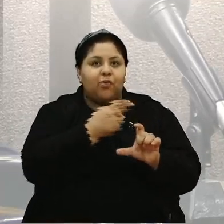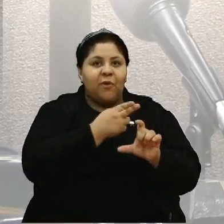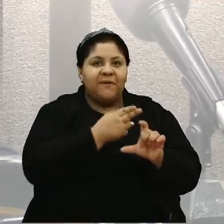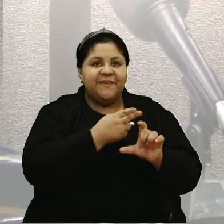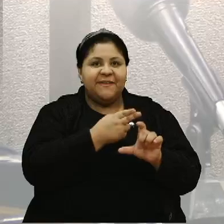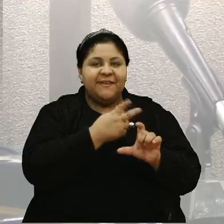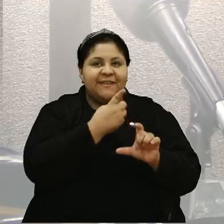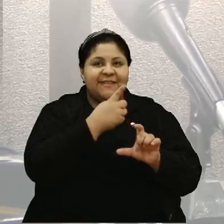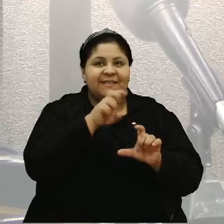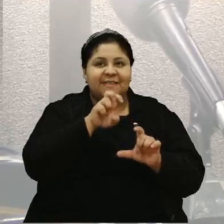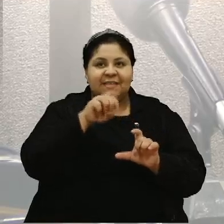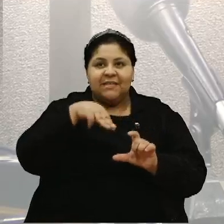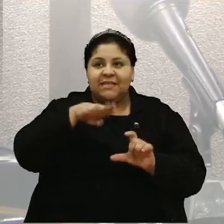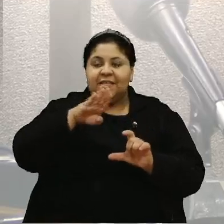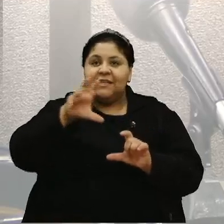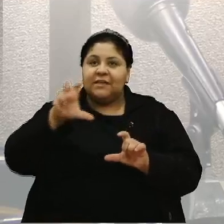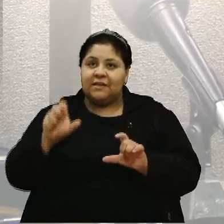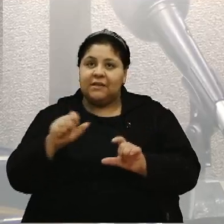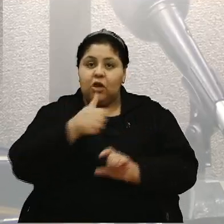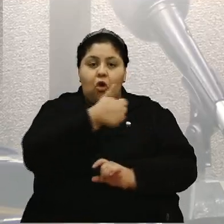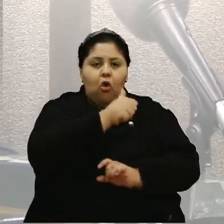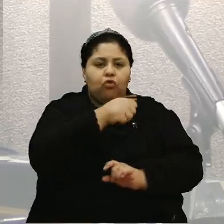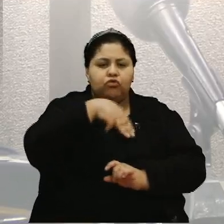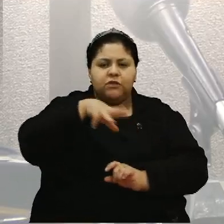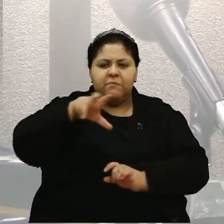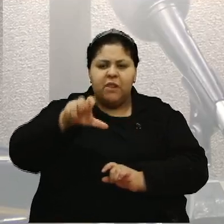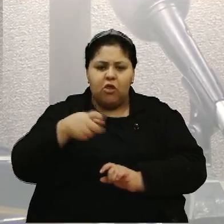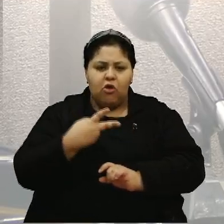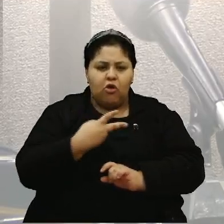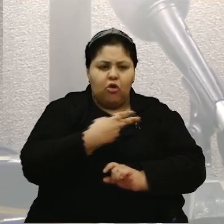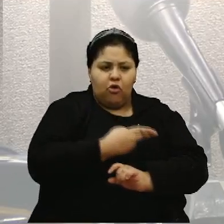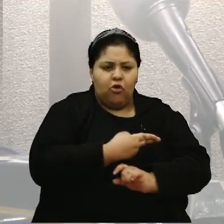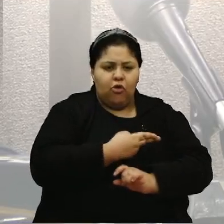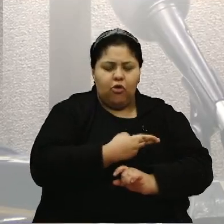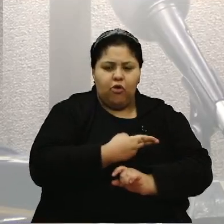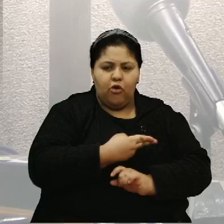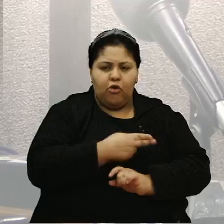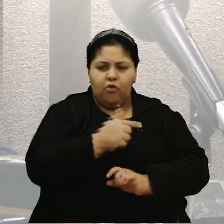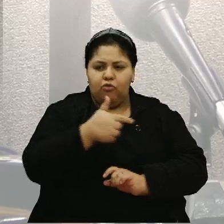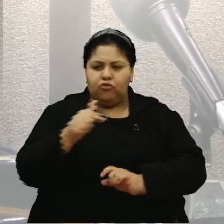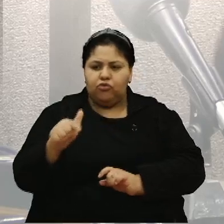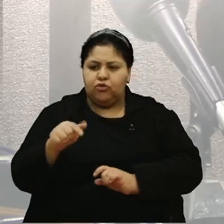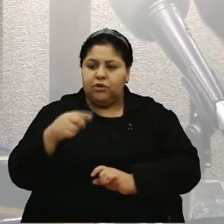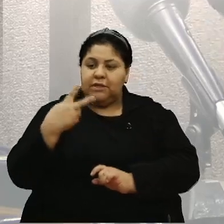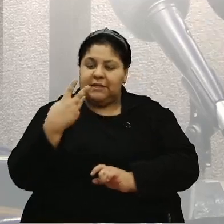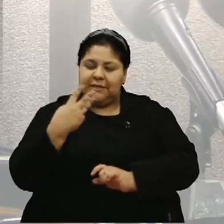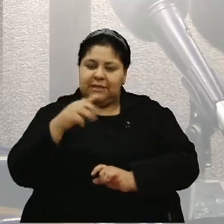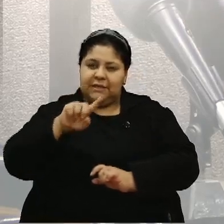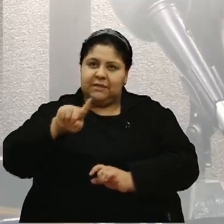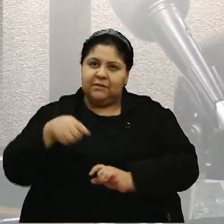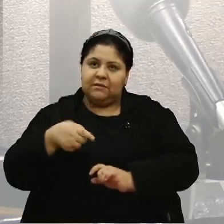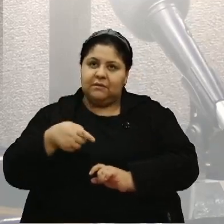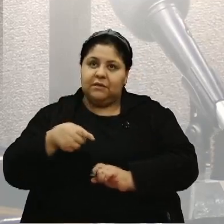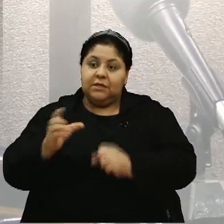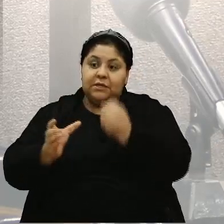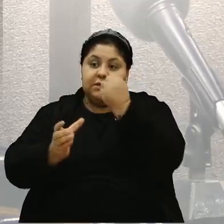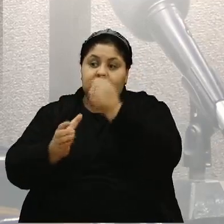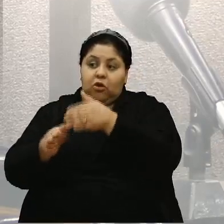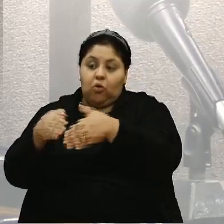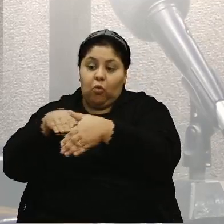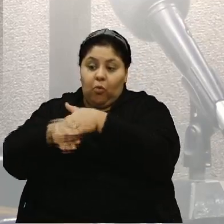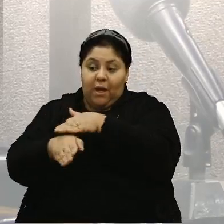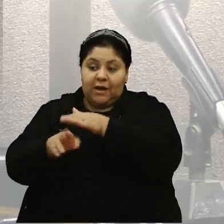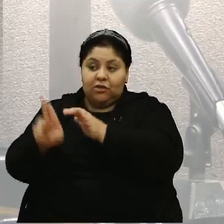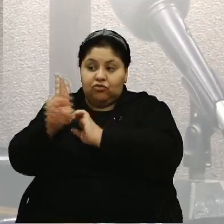15 bilhões, 11 bilhões é corte e 3 e pouco é contingenciamento, quer dizer, segura e vamos usar depois. Só